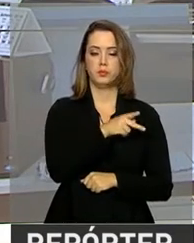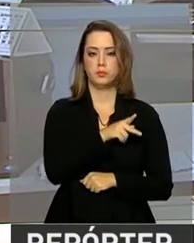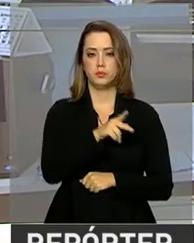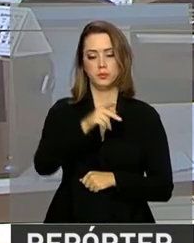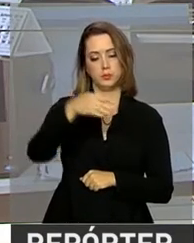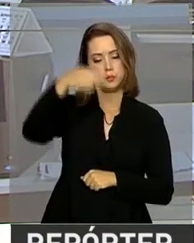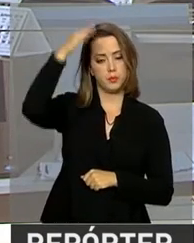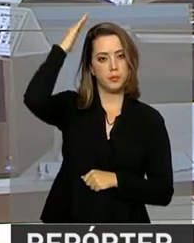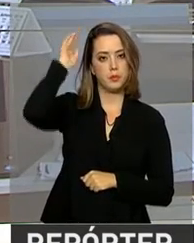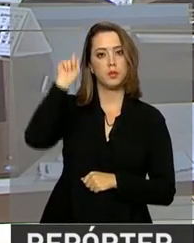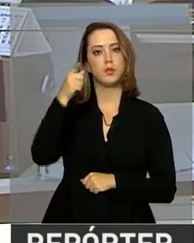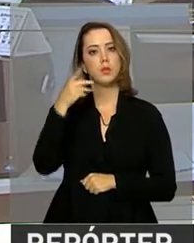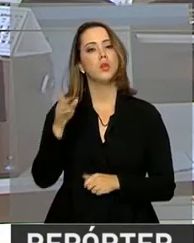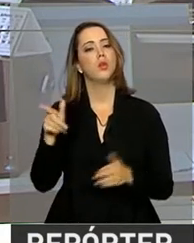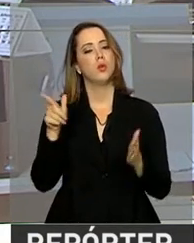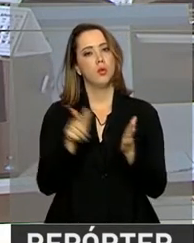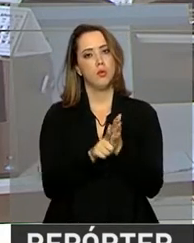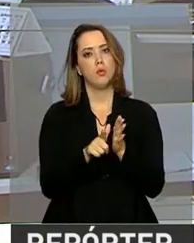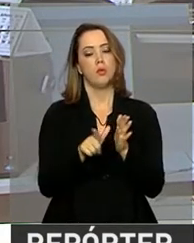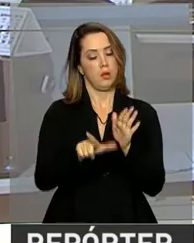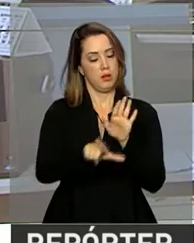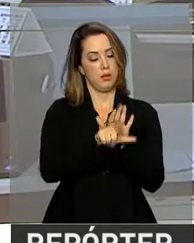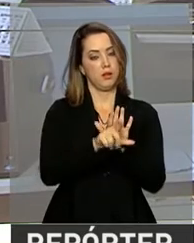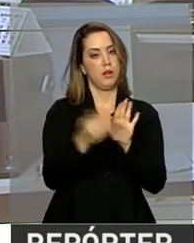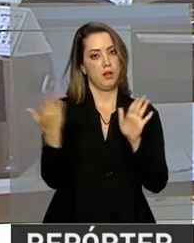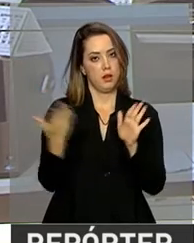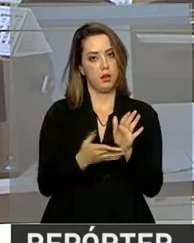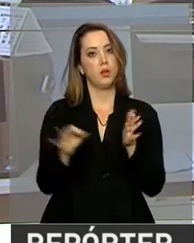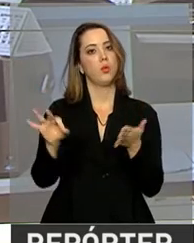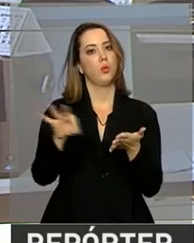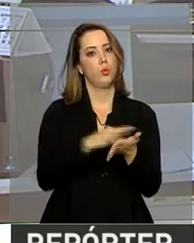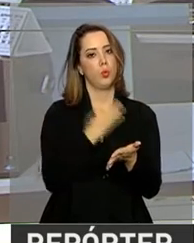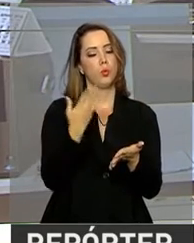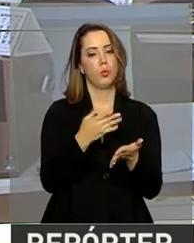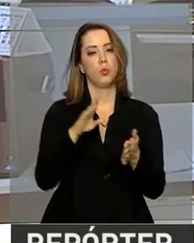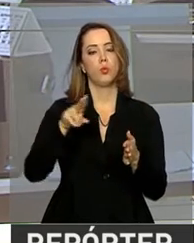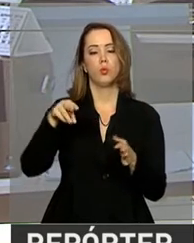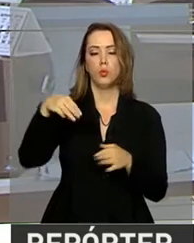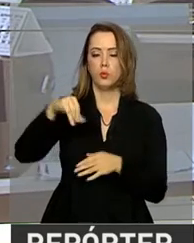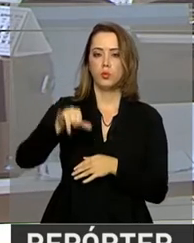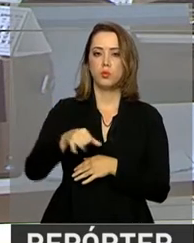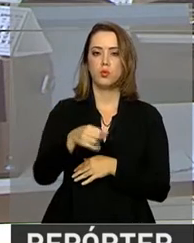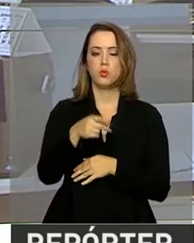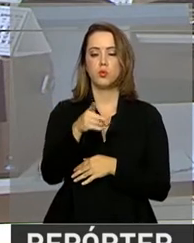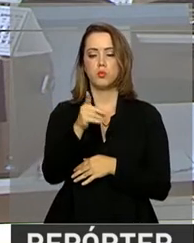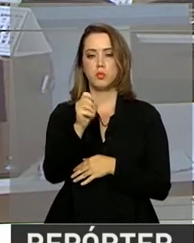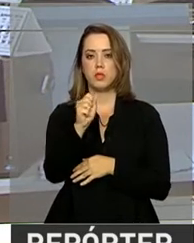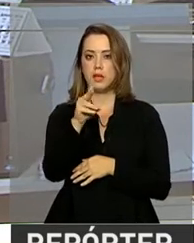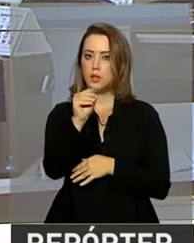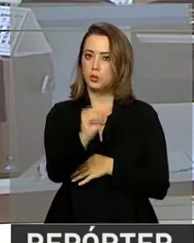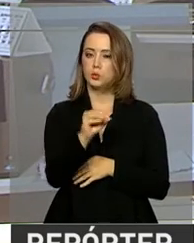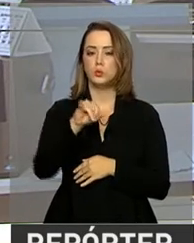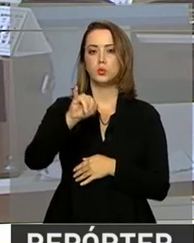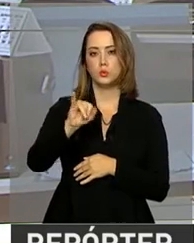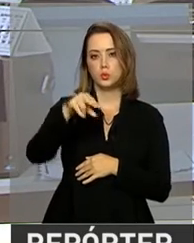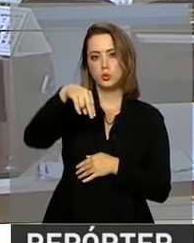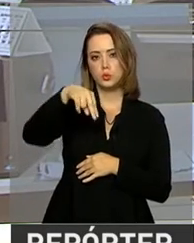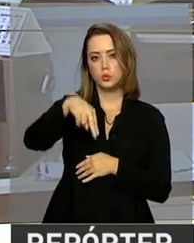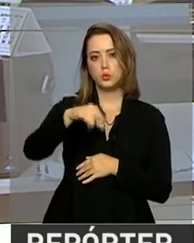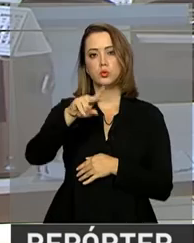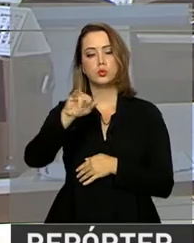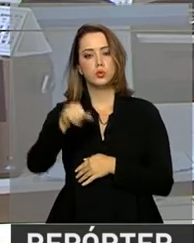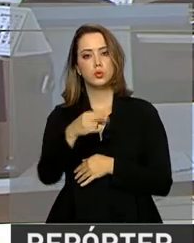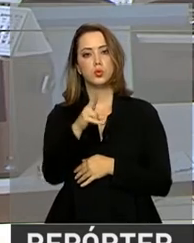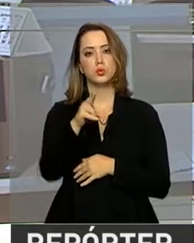hoje a lei que regulamenta os mandatos de injunção, um instrumento jurídico que permite ao cidadão recorrer à